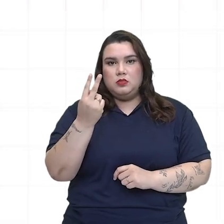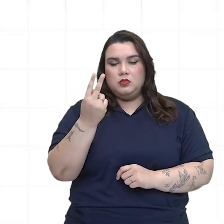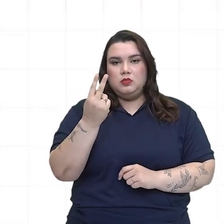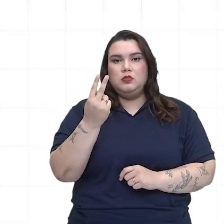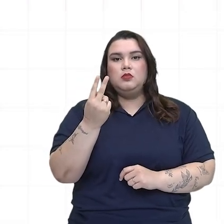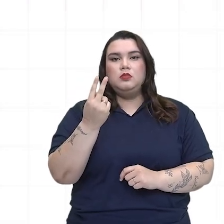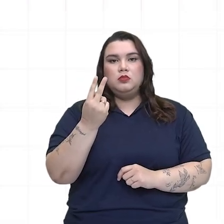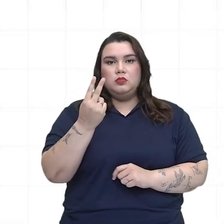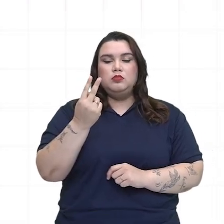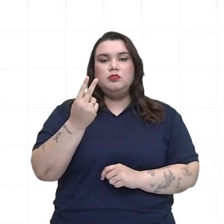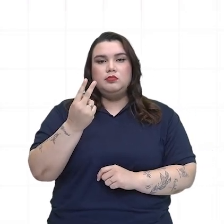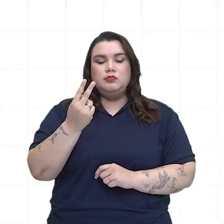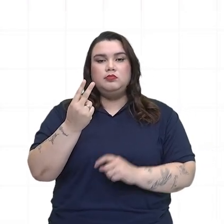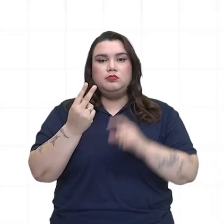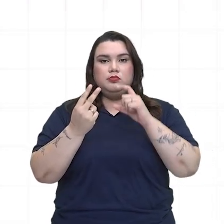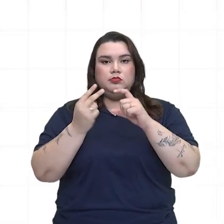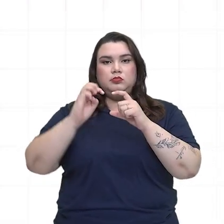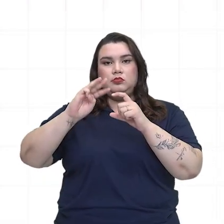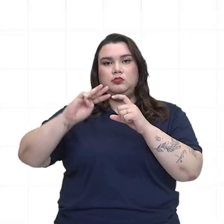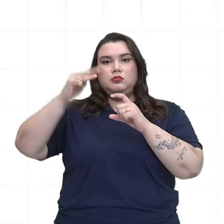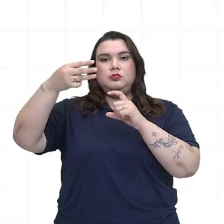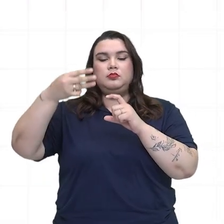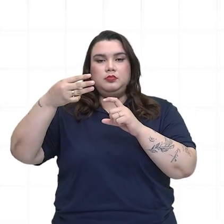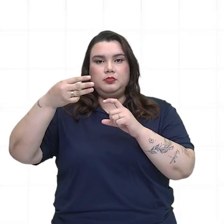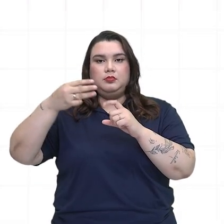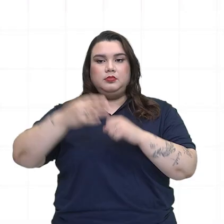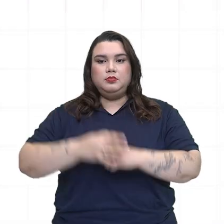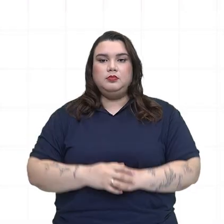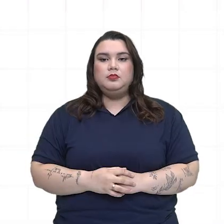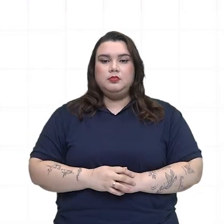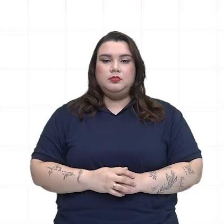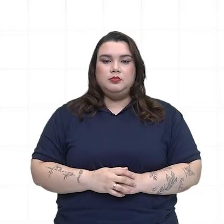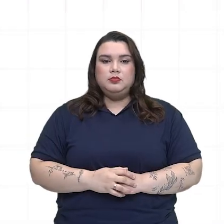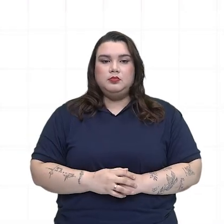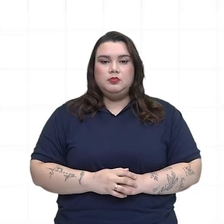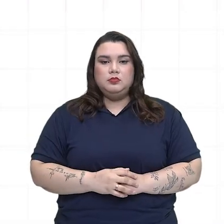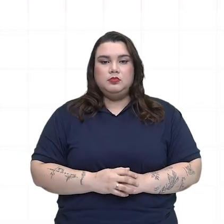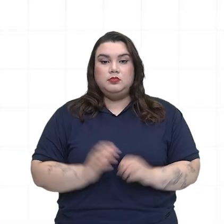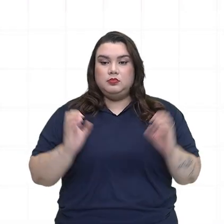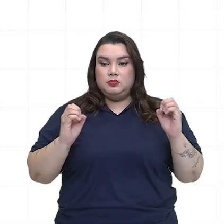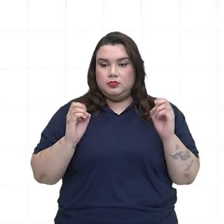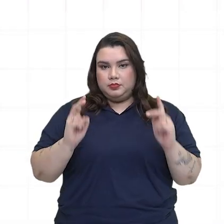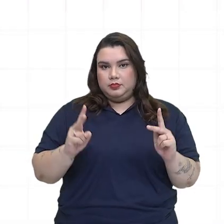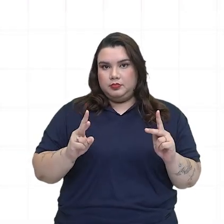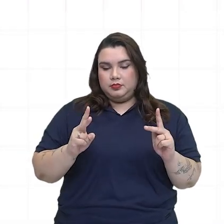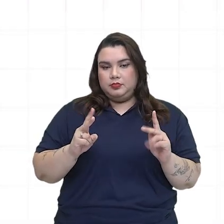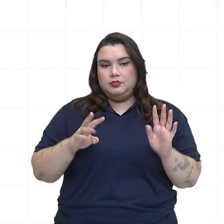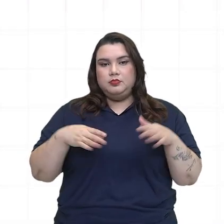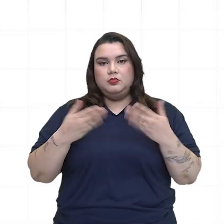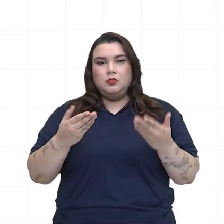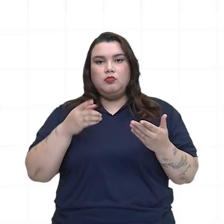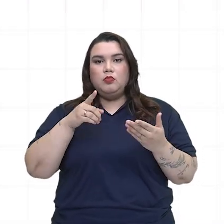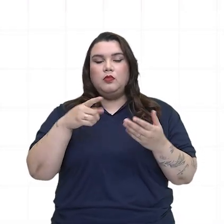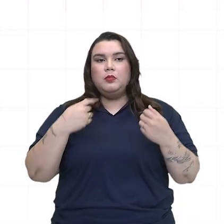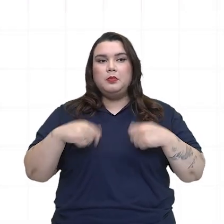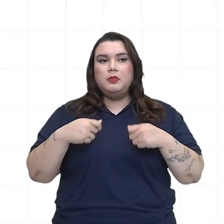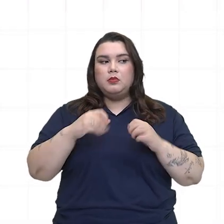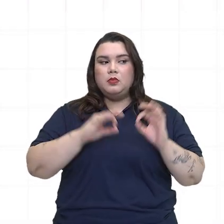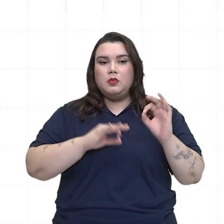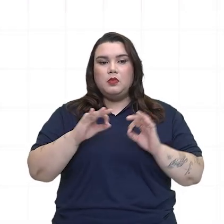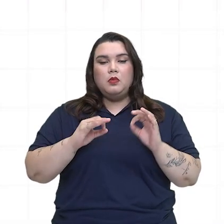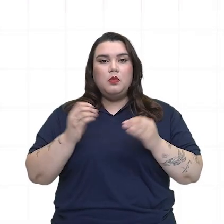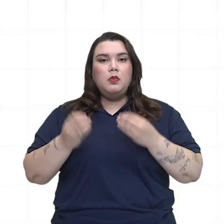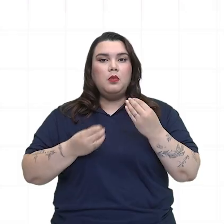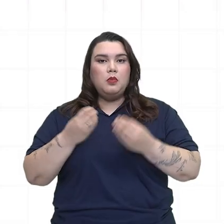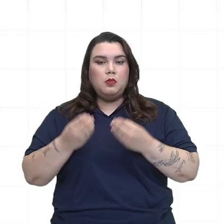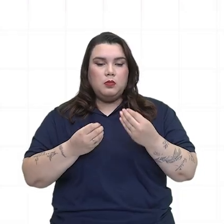inteiro e 2 décimos elevado à terceira potência, certo? Então, o que você tem que fazer